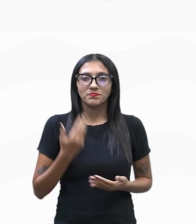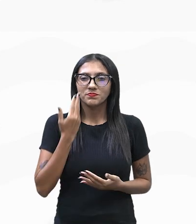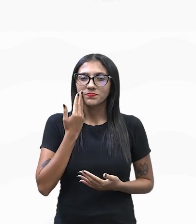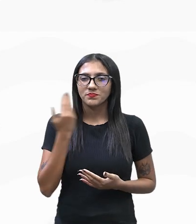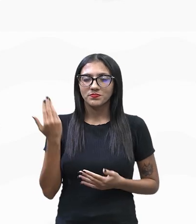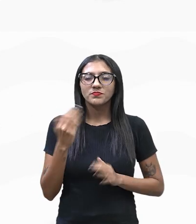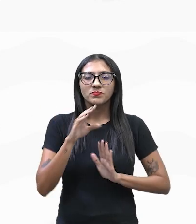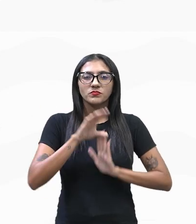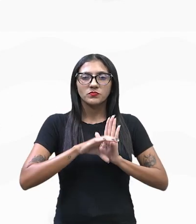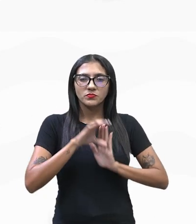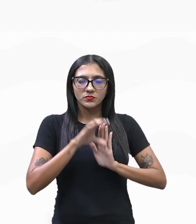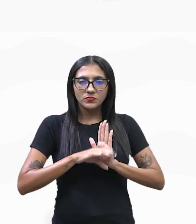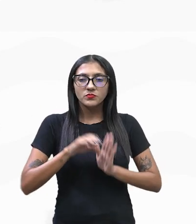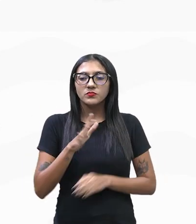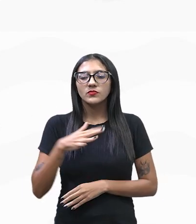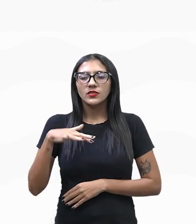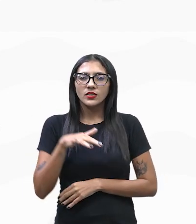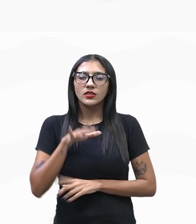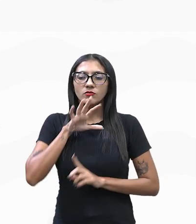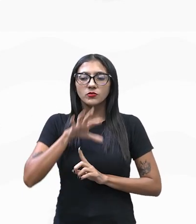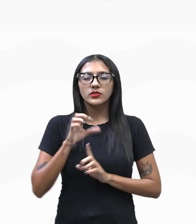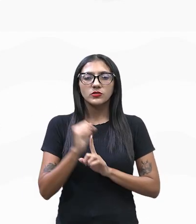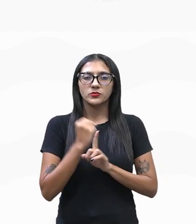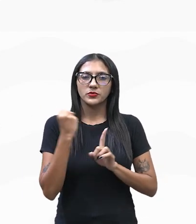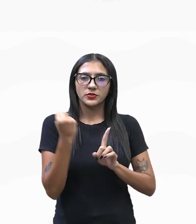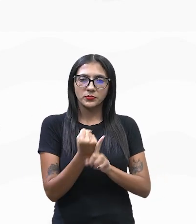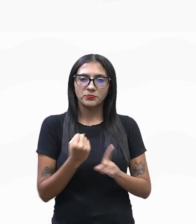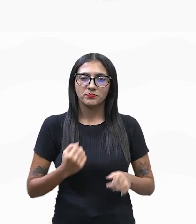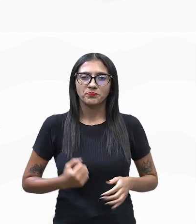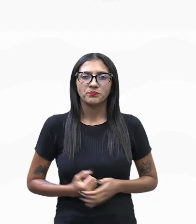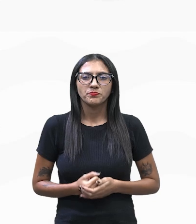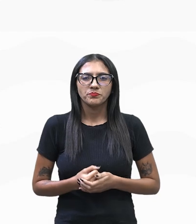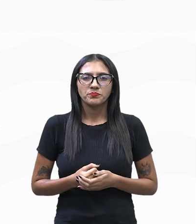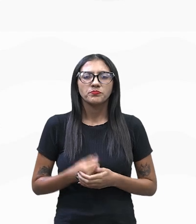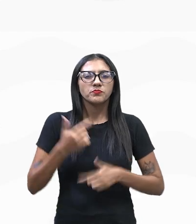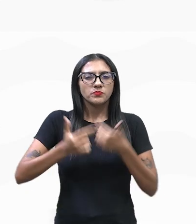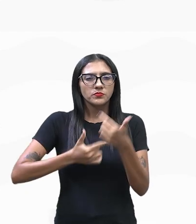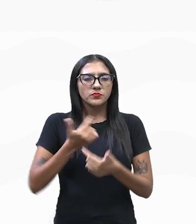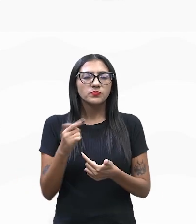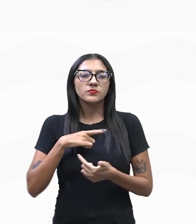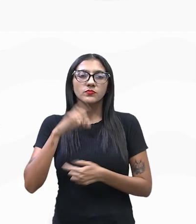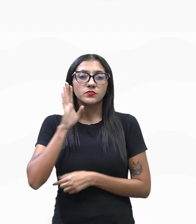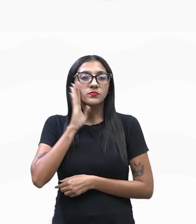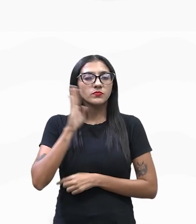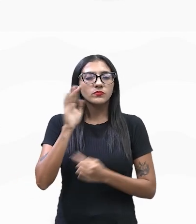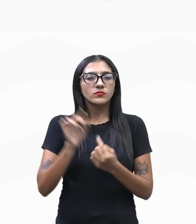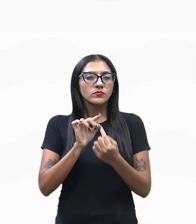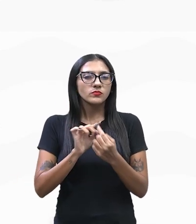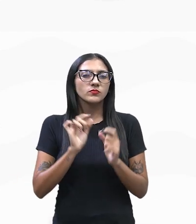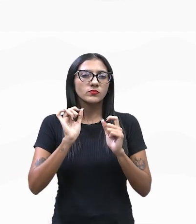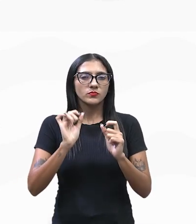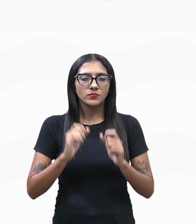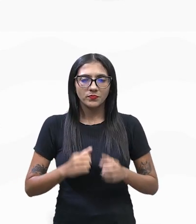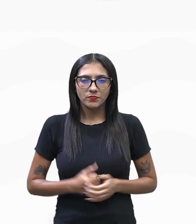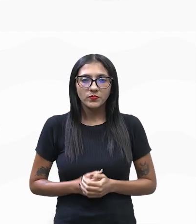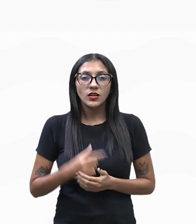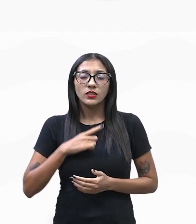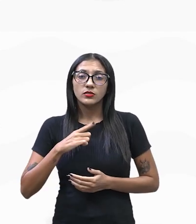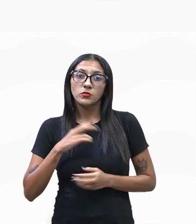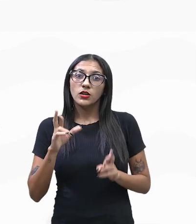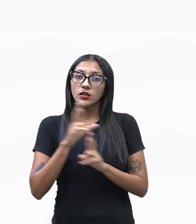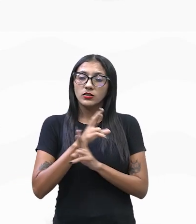Empreendedorismo de impacto social. Abordagem de negócios que tem como principal objetivo gerar